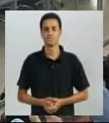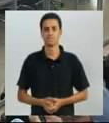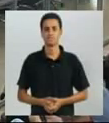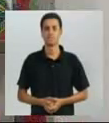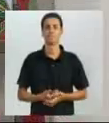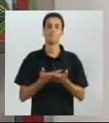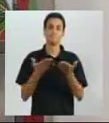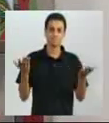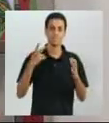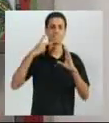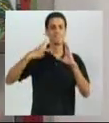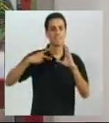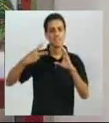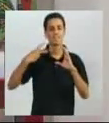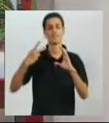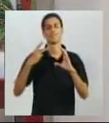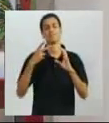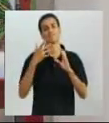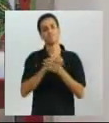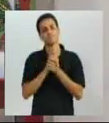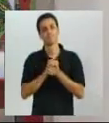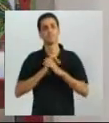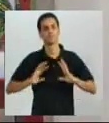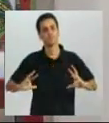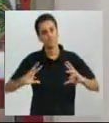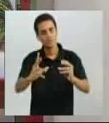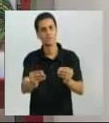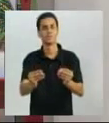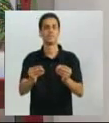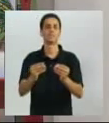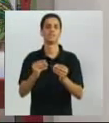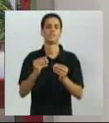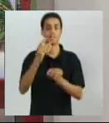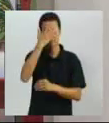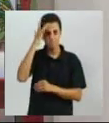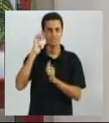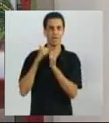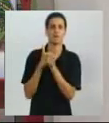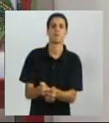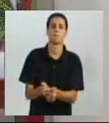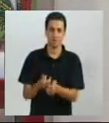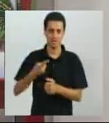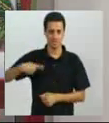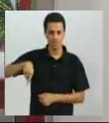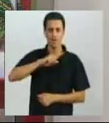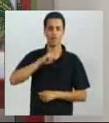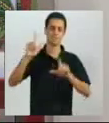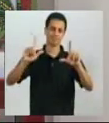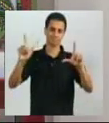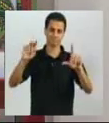Senhores, senhores vereadores, senhoras e senhores, minha saudação a todos, minha saudação a quem nos acompanha em casa.